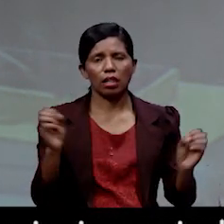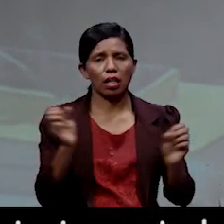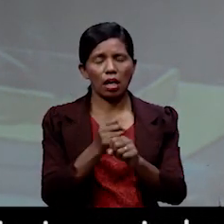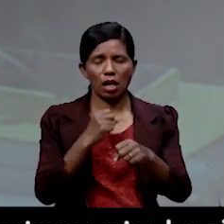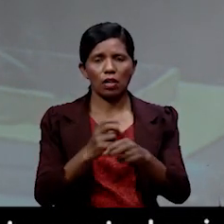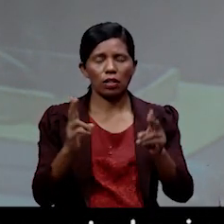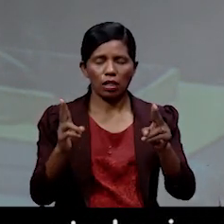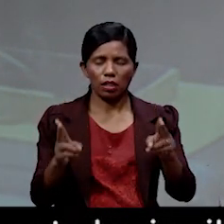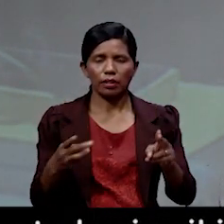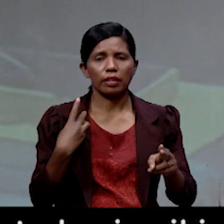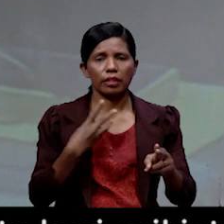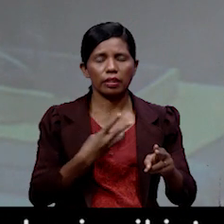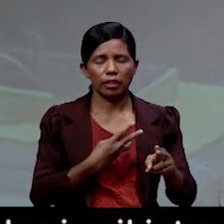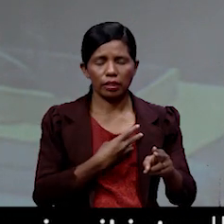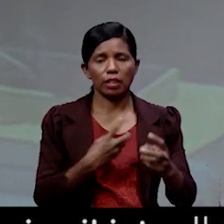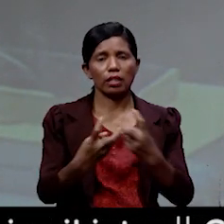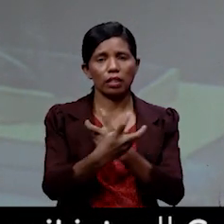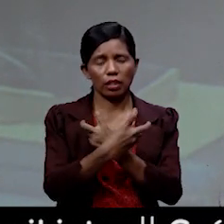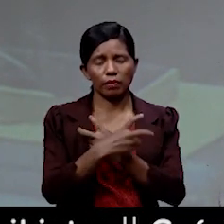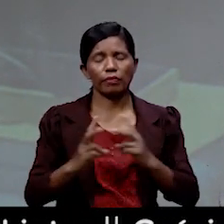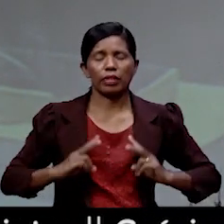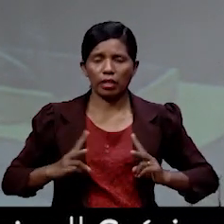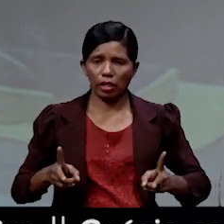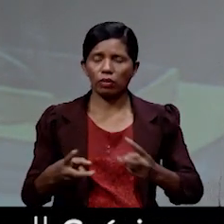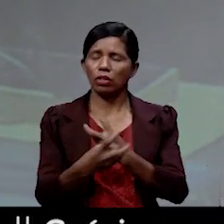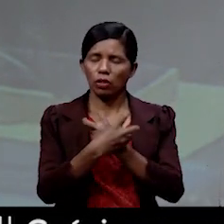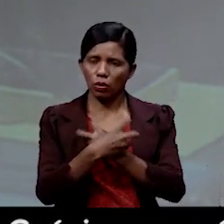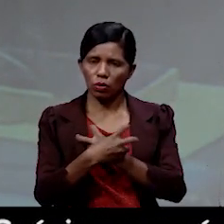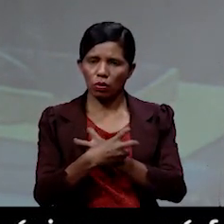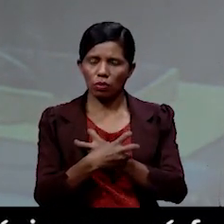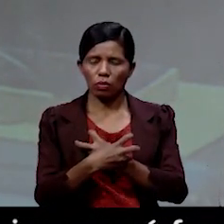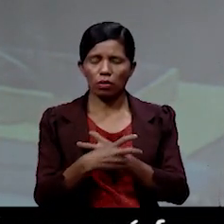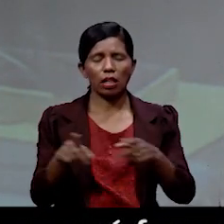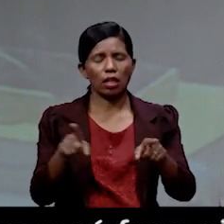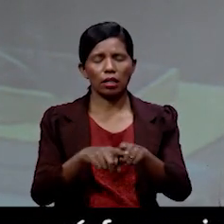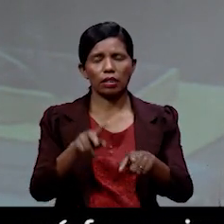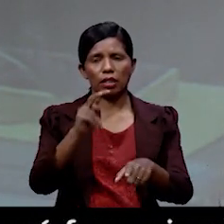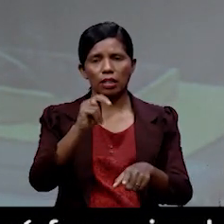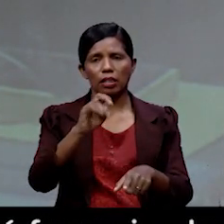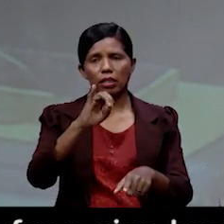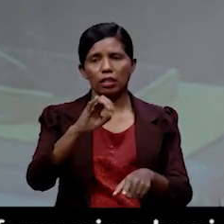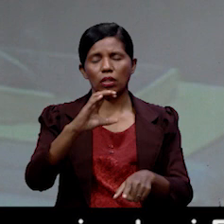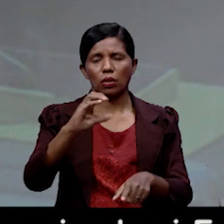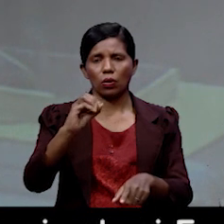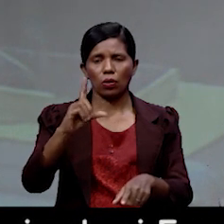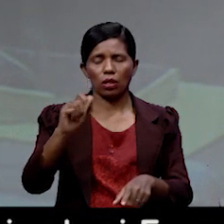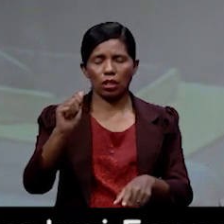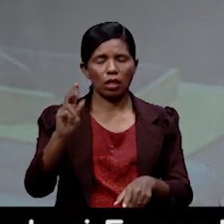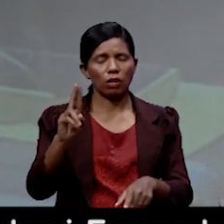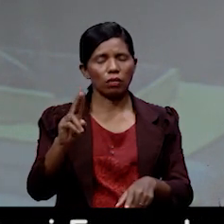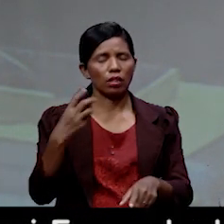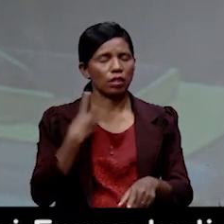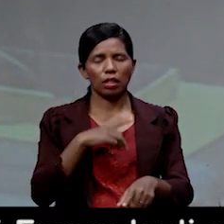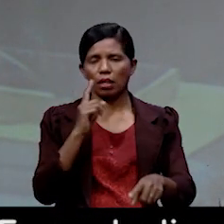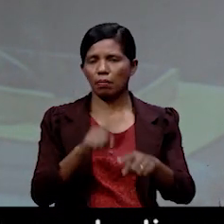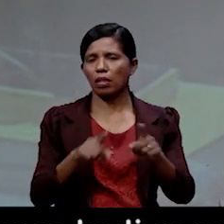sirne e tenia restos mortais sobretudo e tenia heróis sirane se Nicolau Lobato Ciracelo né e talalica conta ona